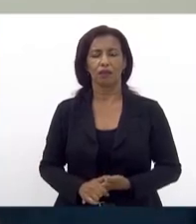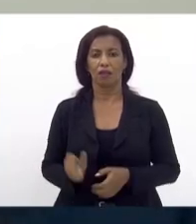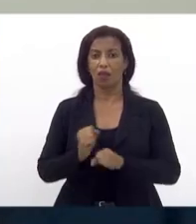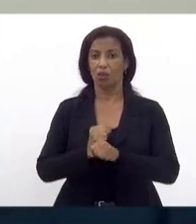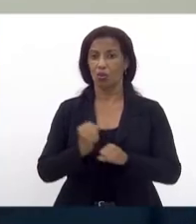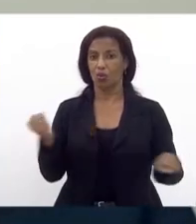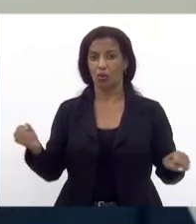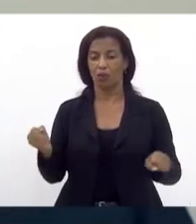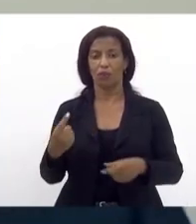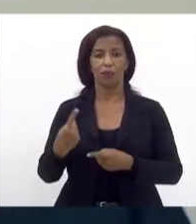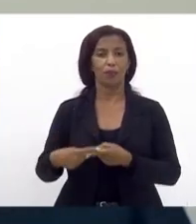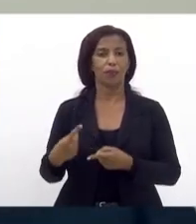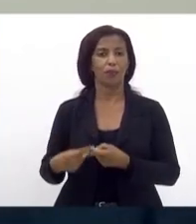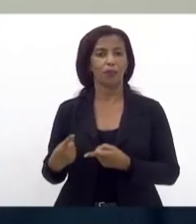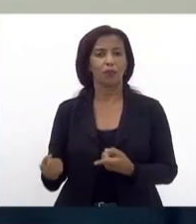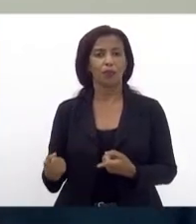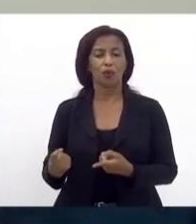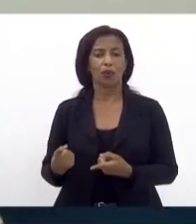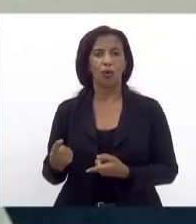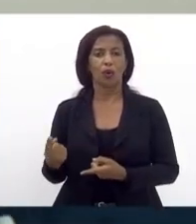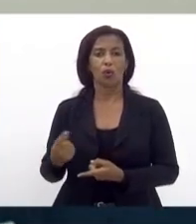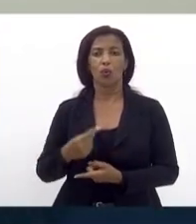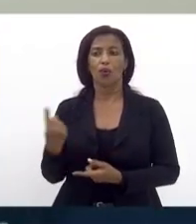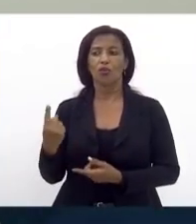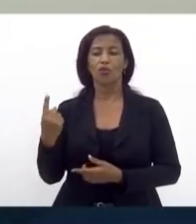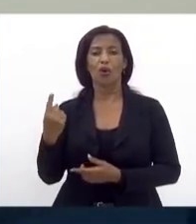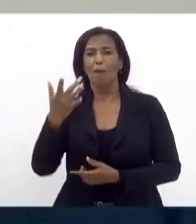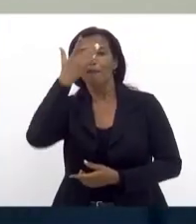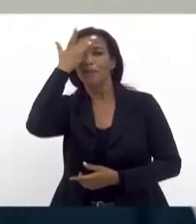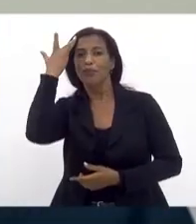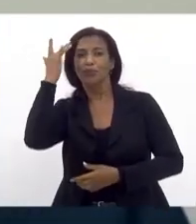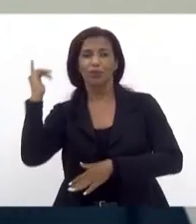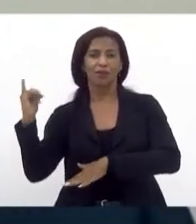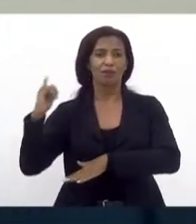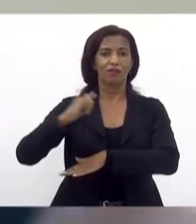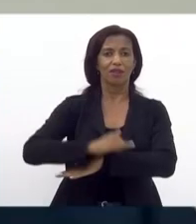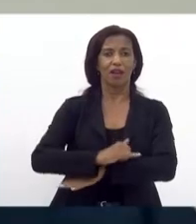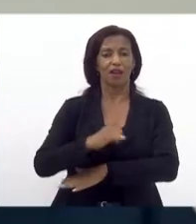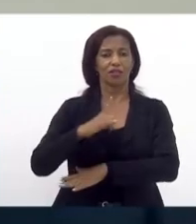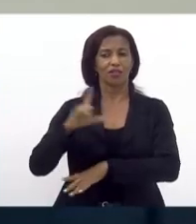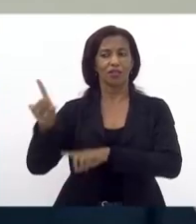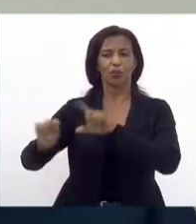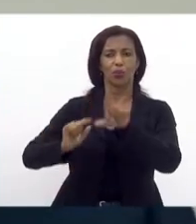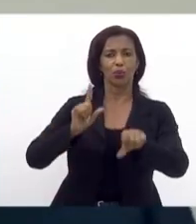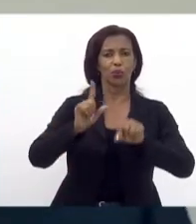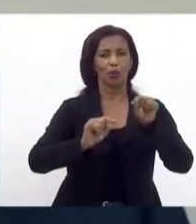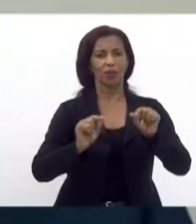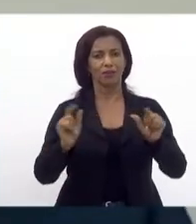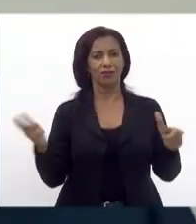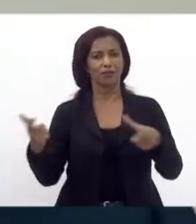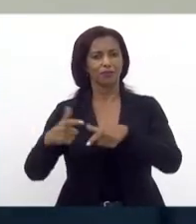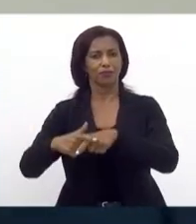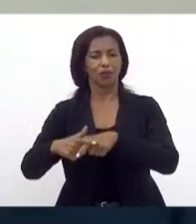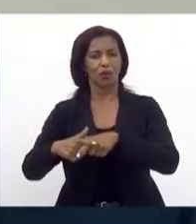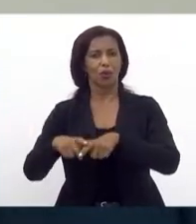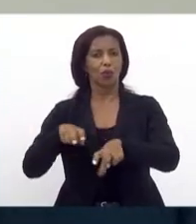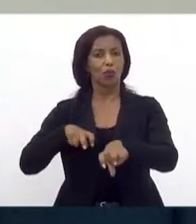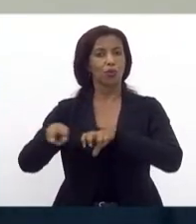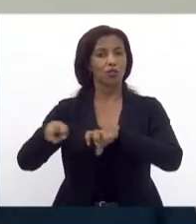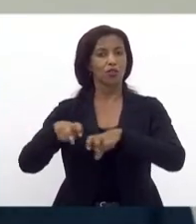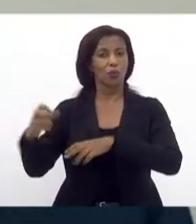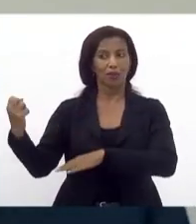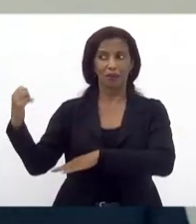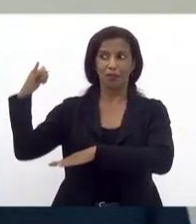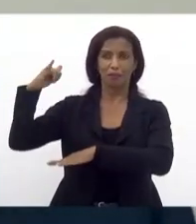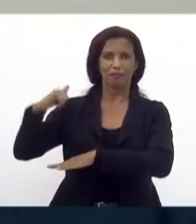enorme, né? Porque não são só os viajantes, né, que têm as suas opções reduzidas. Né? O transporte de cargas